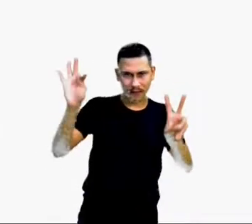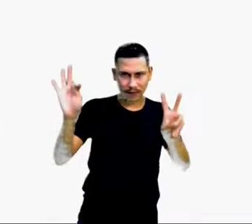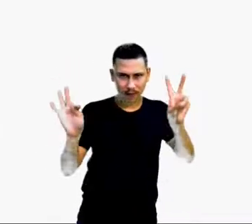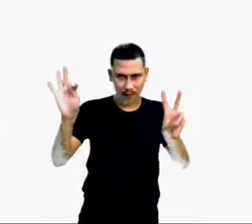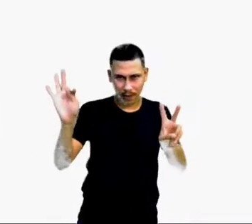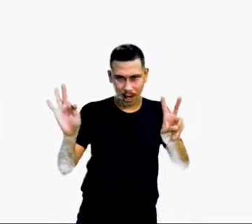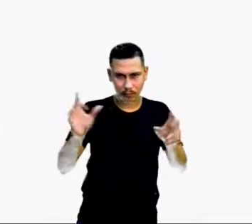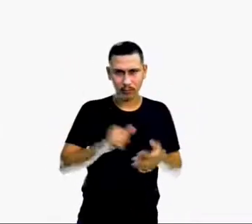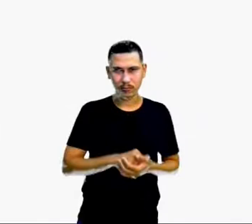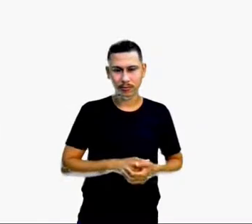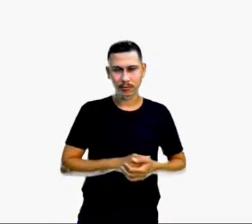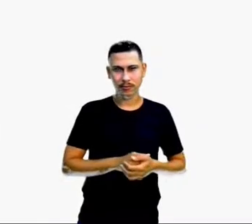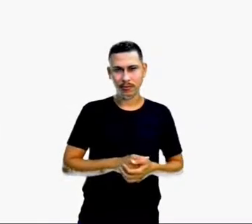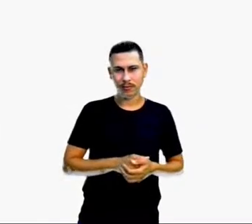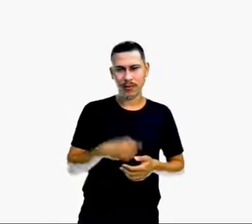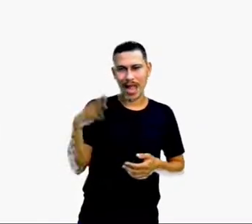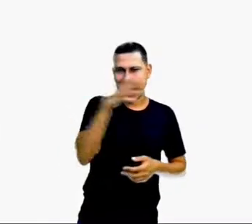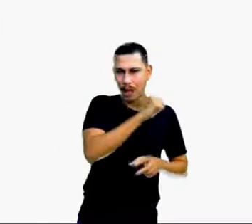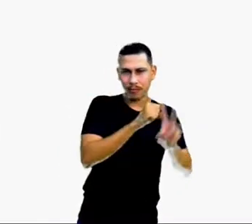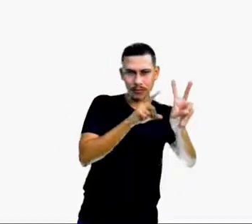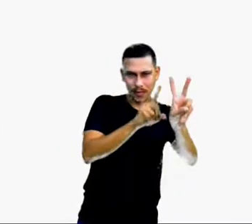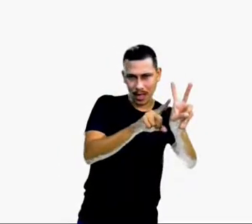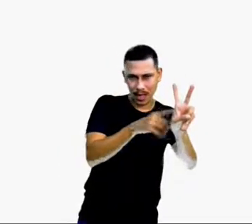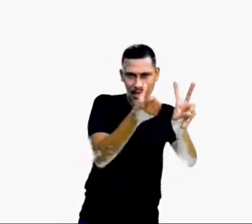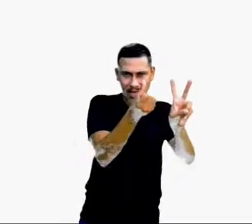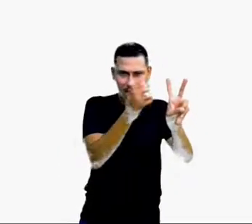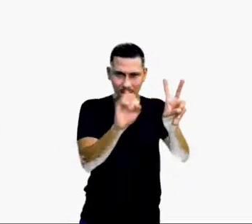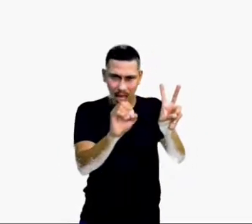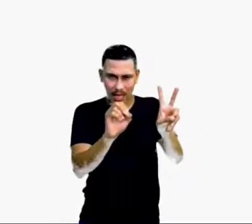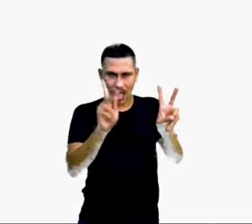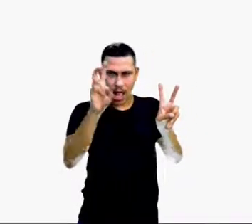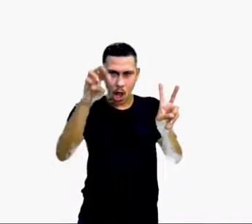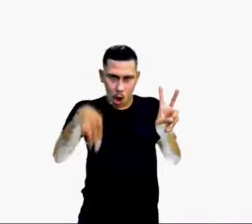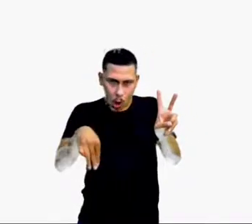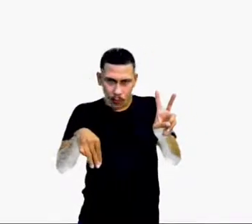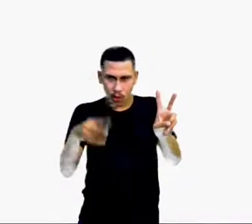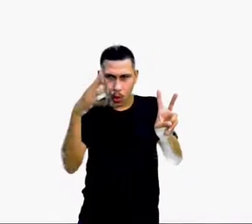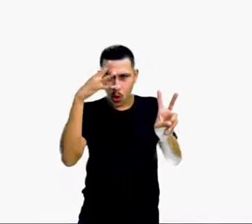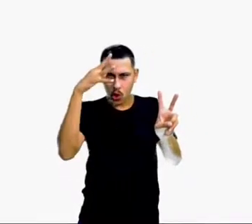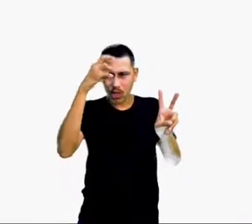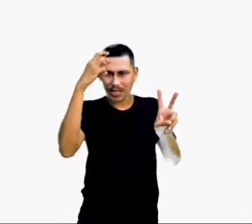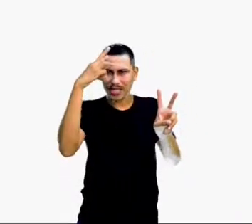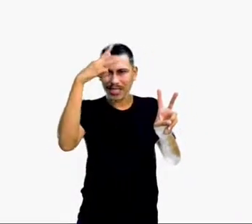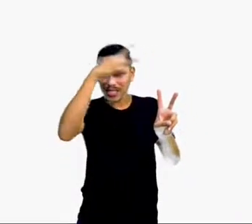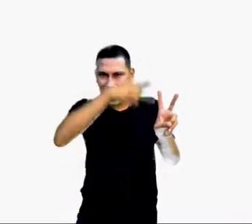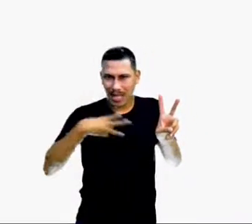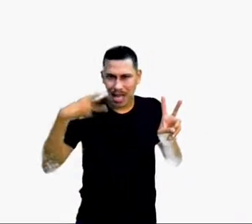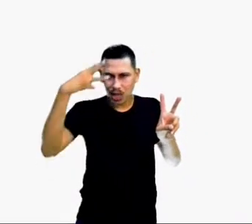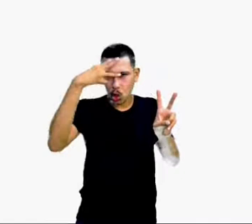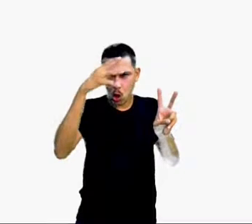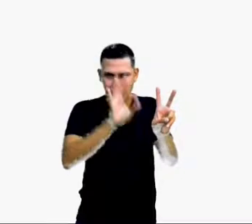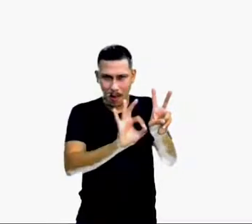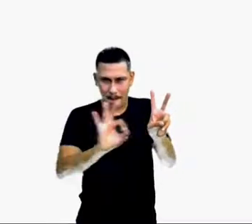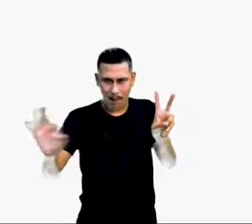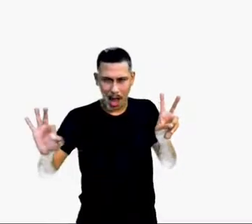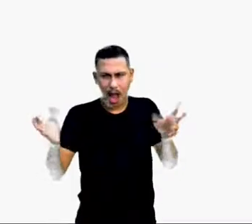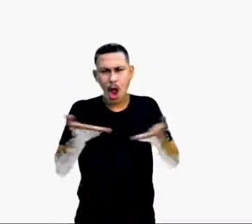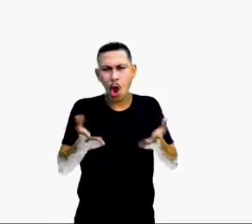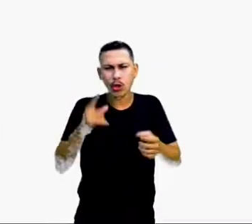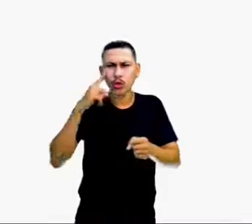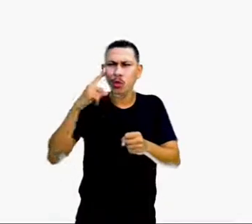de 60, então o tempo gasto era de 3 horas. E agora, eu quero descobrir qual